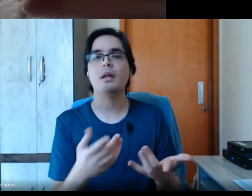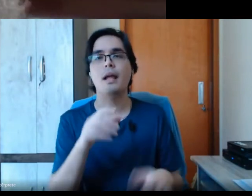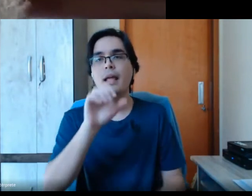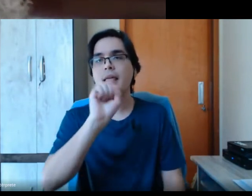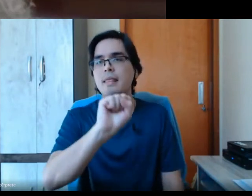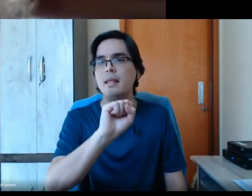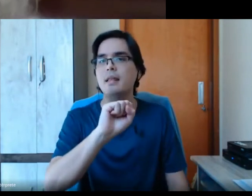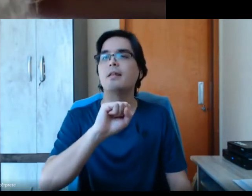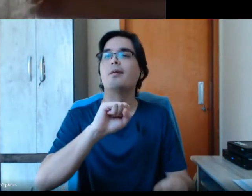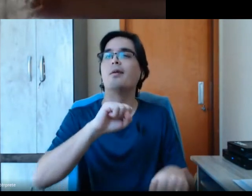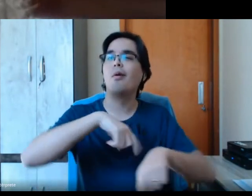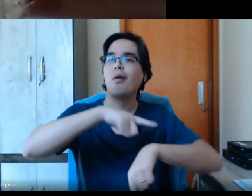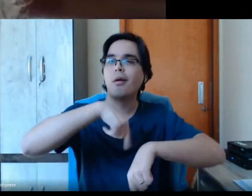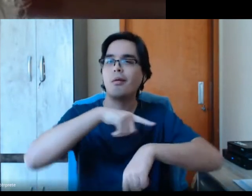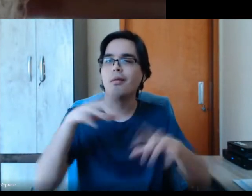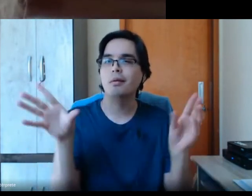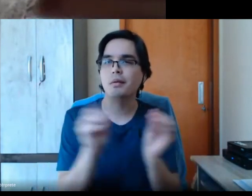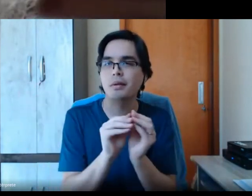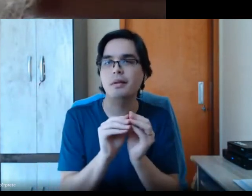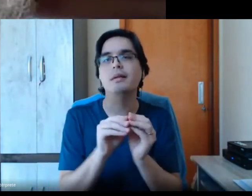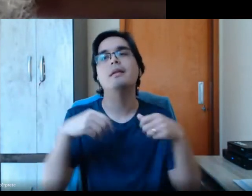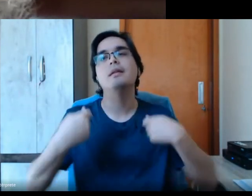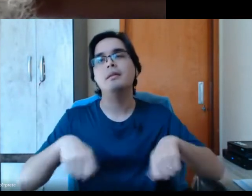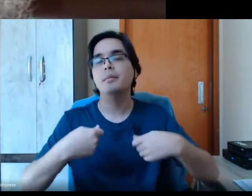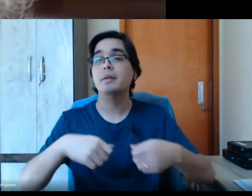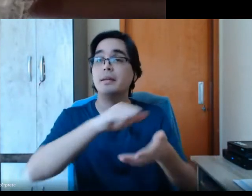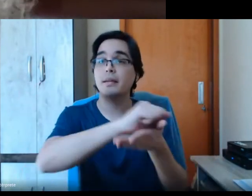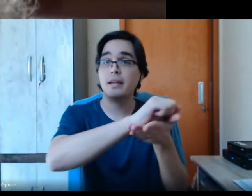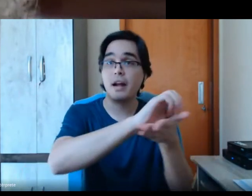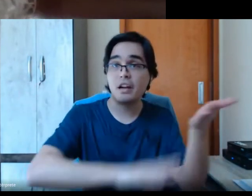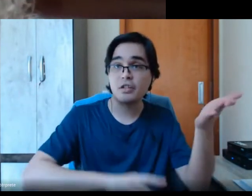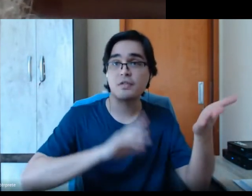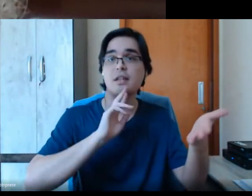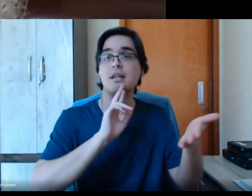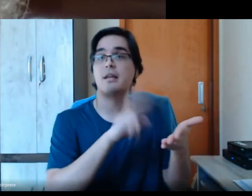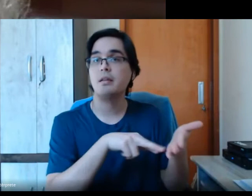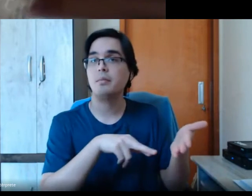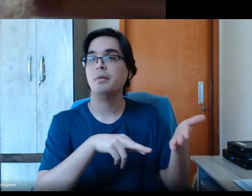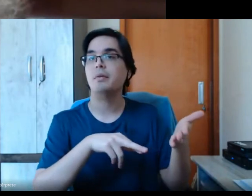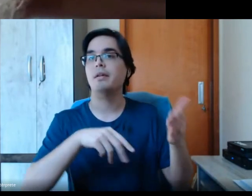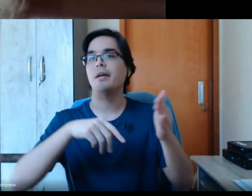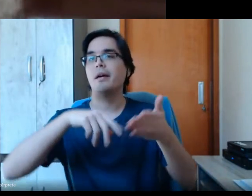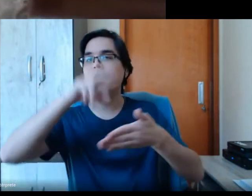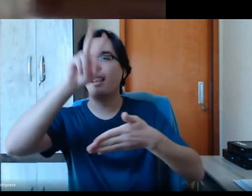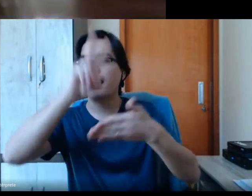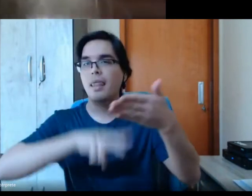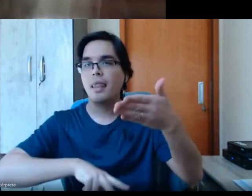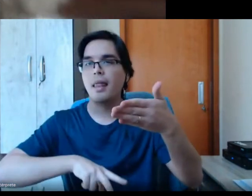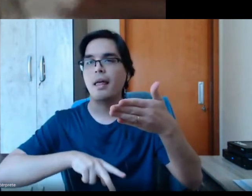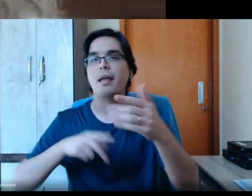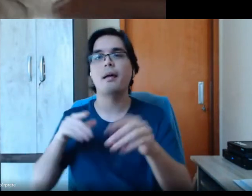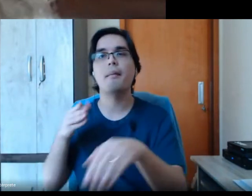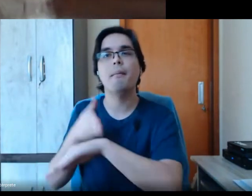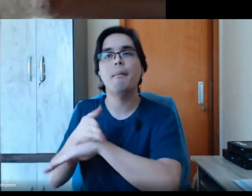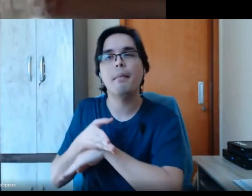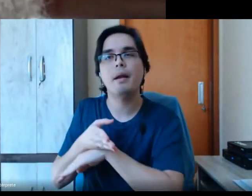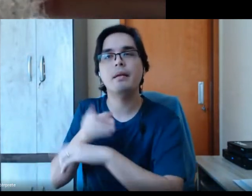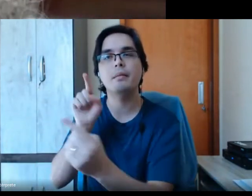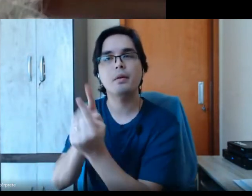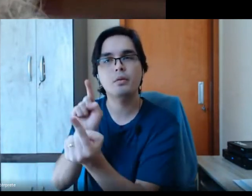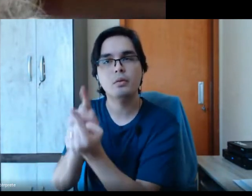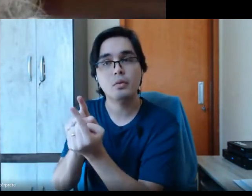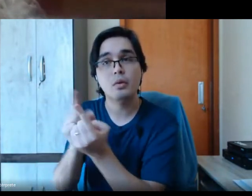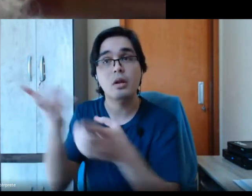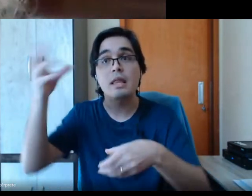4 horas síncronas com toda a turma. O professor pode dividir durante a semana, ele fica à disposição dos alunos, estou